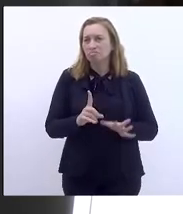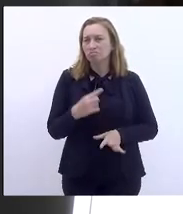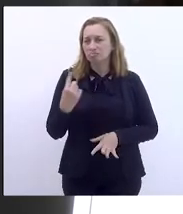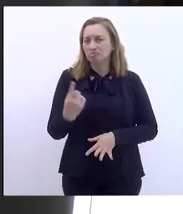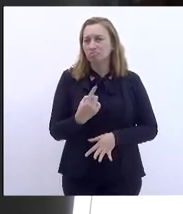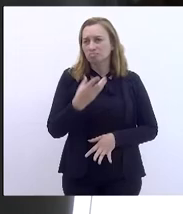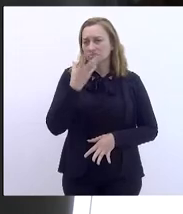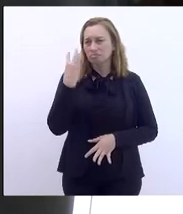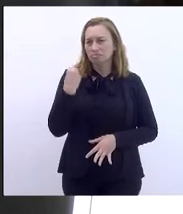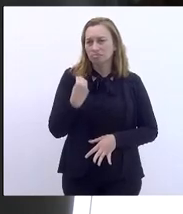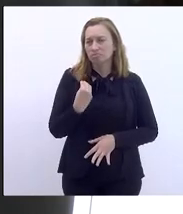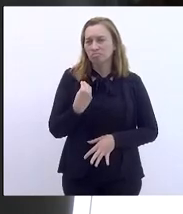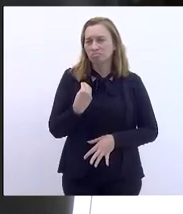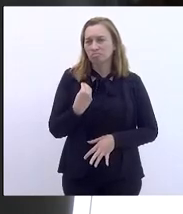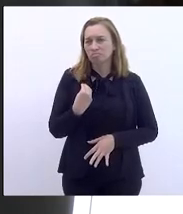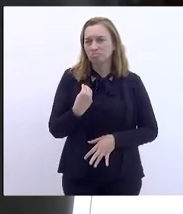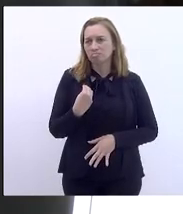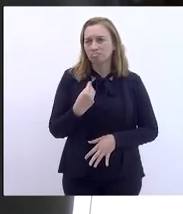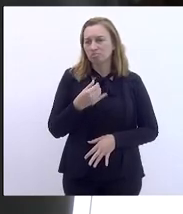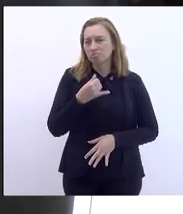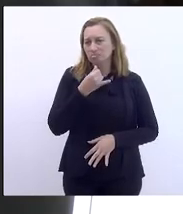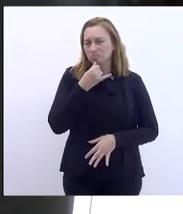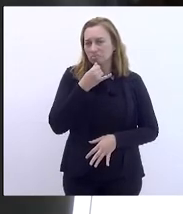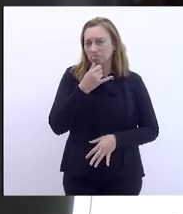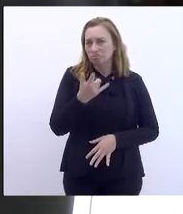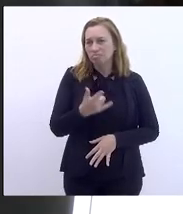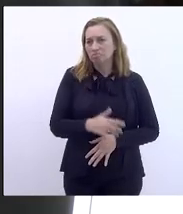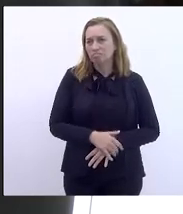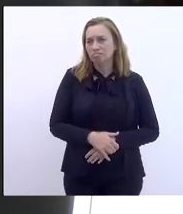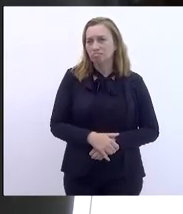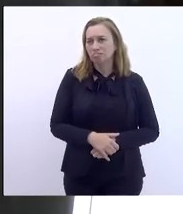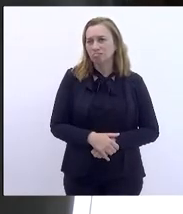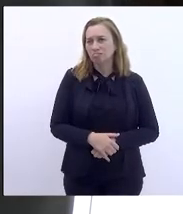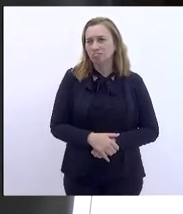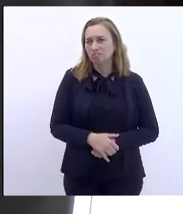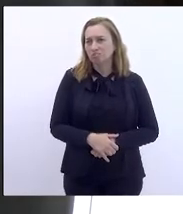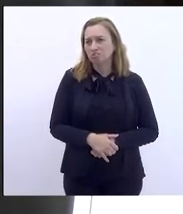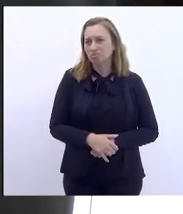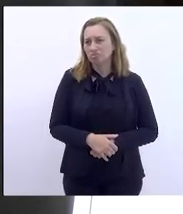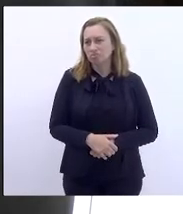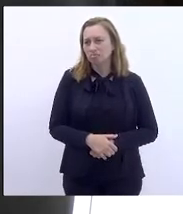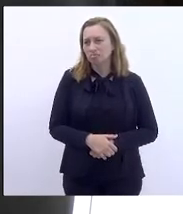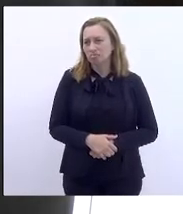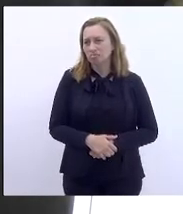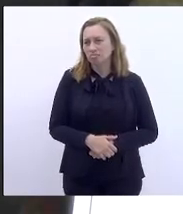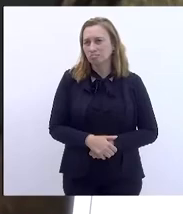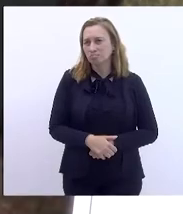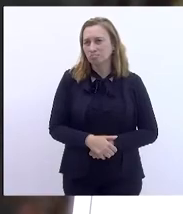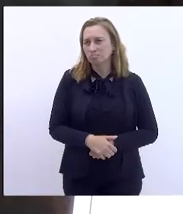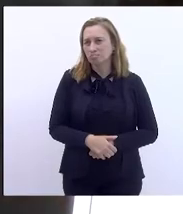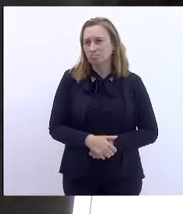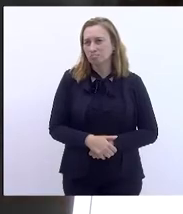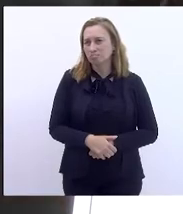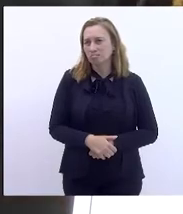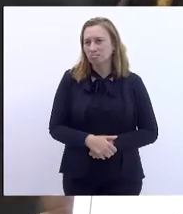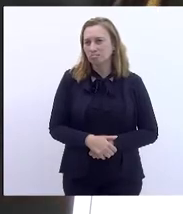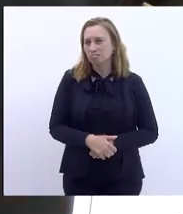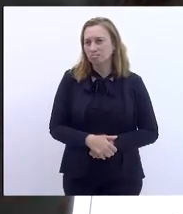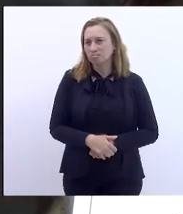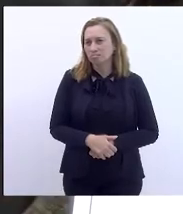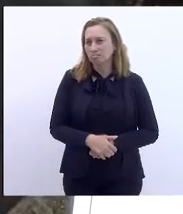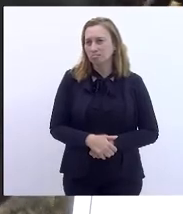com esse esquecimento terrível aí é assim não como é o nome dela é